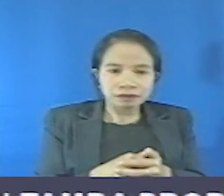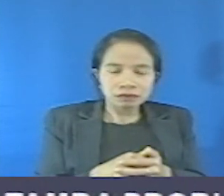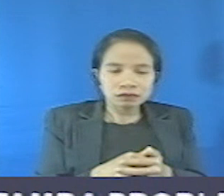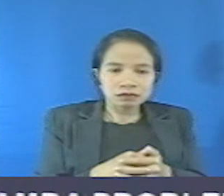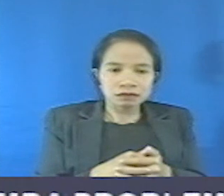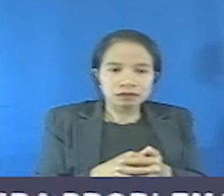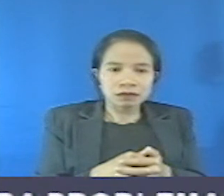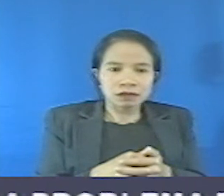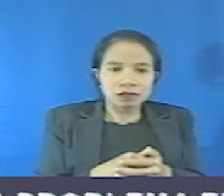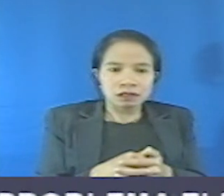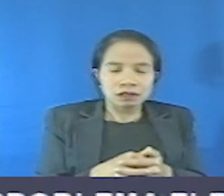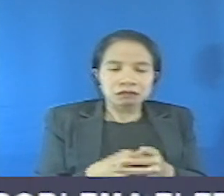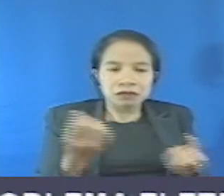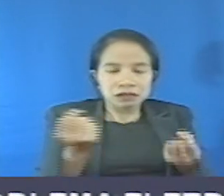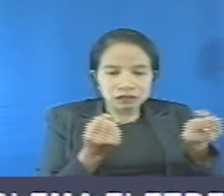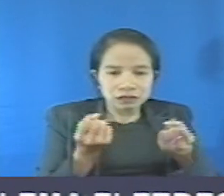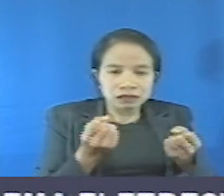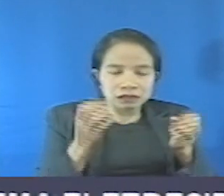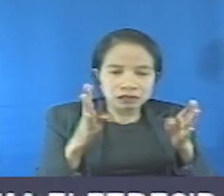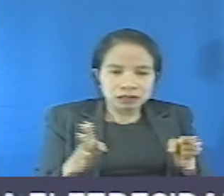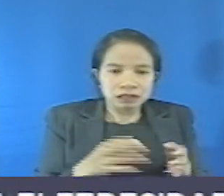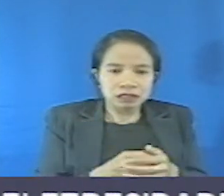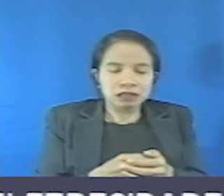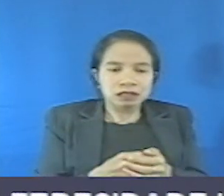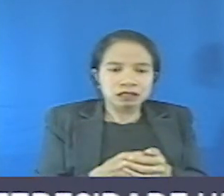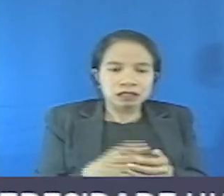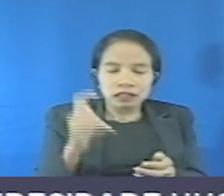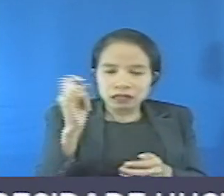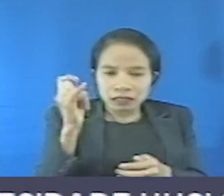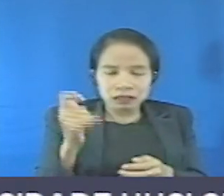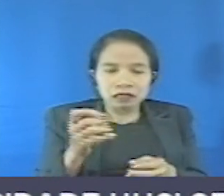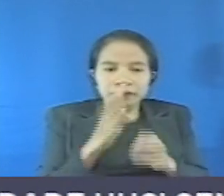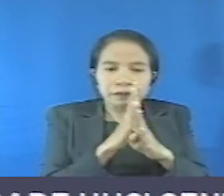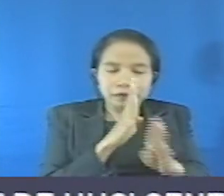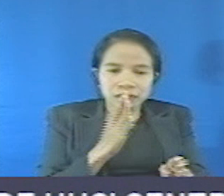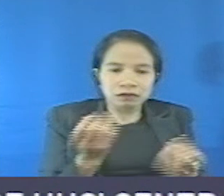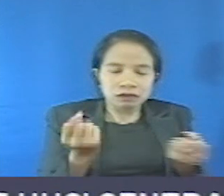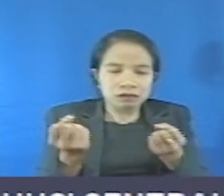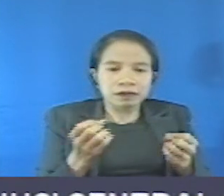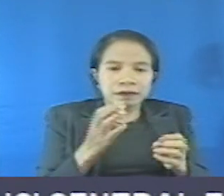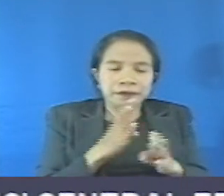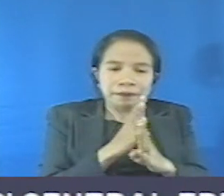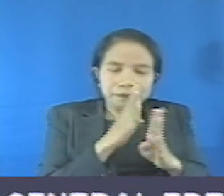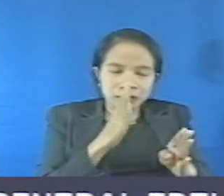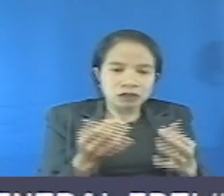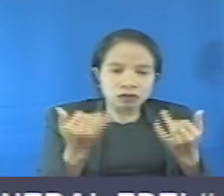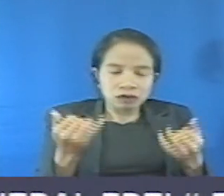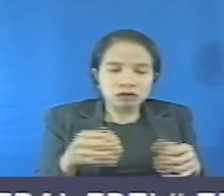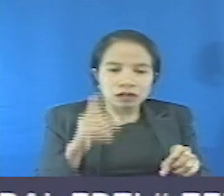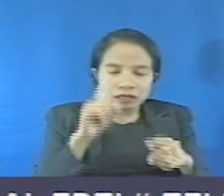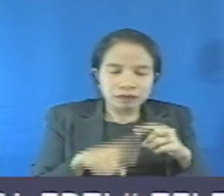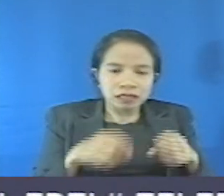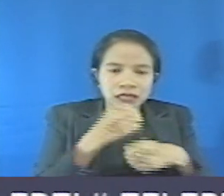sira, para taxista sira, para chofer a microlet sira, chofer bi sira, não vê maca o enorme labelo